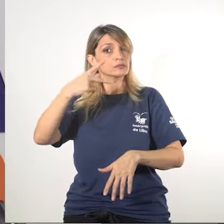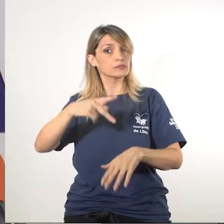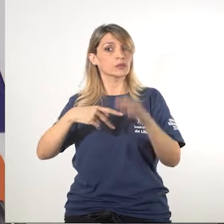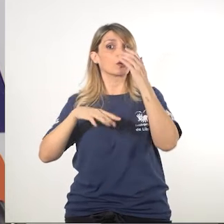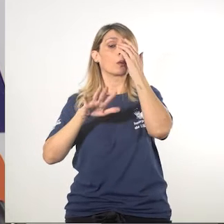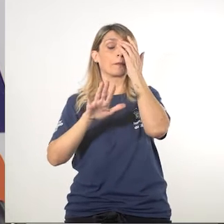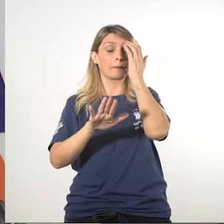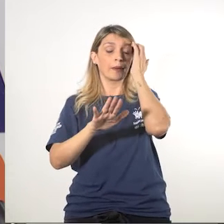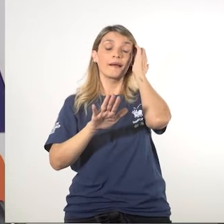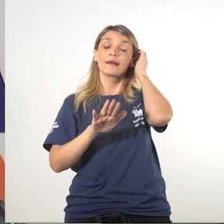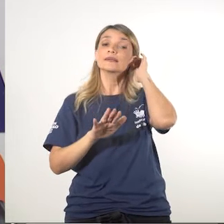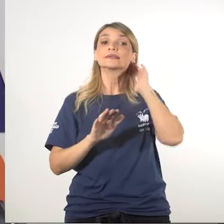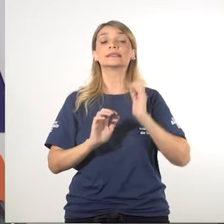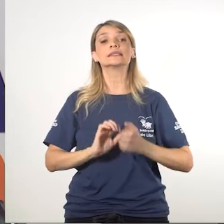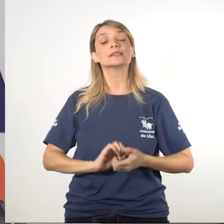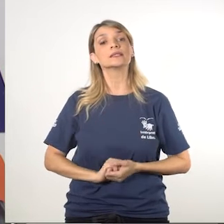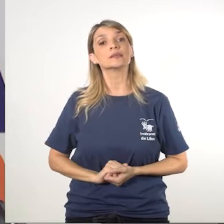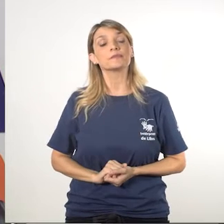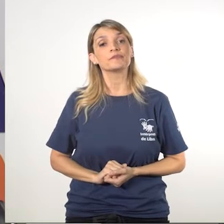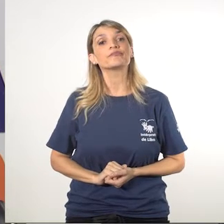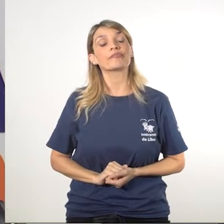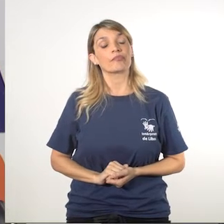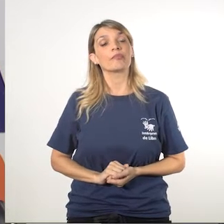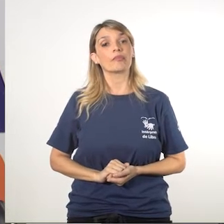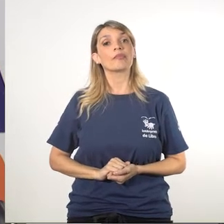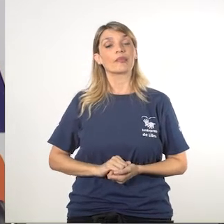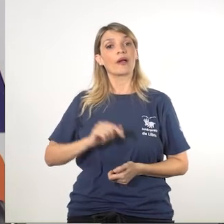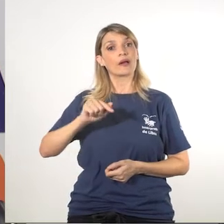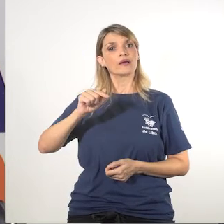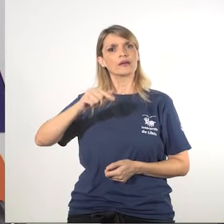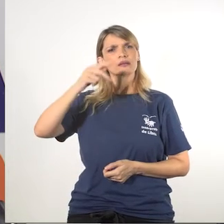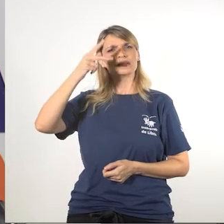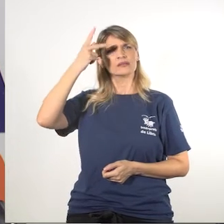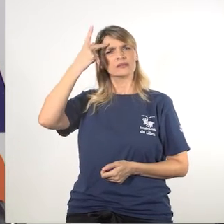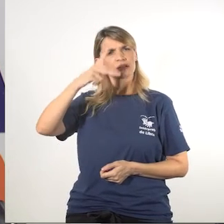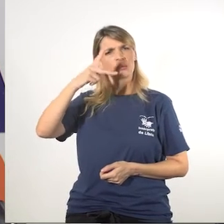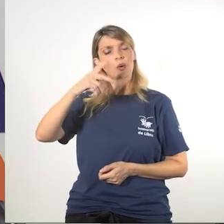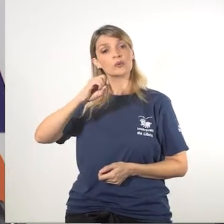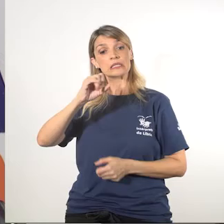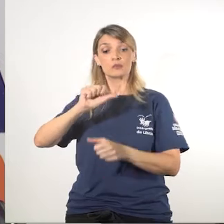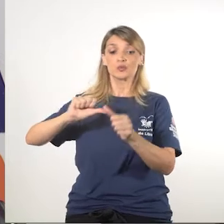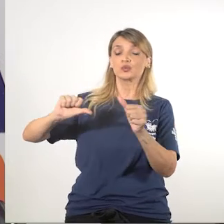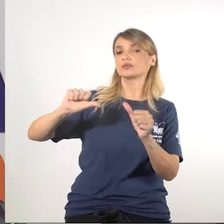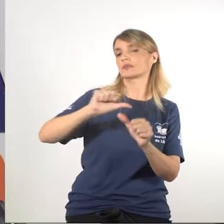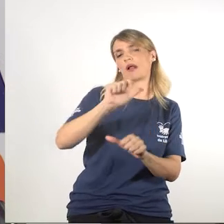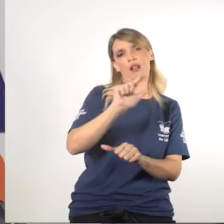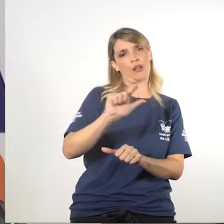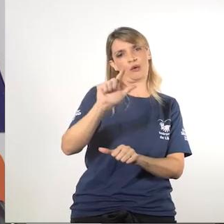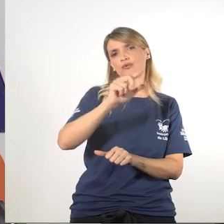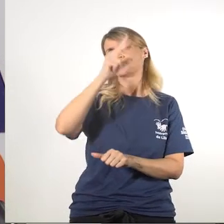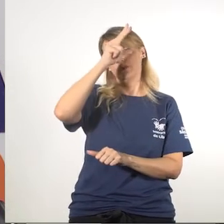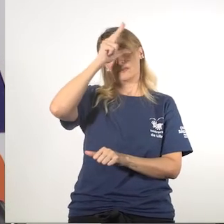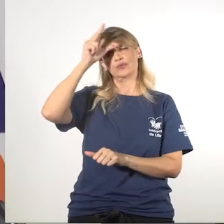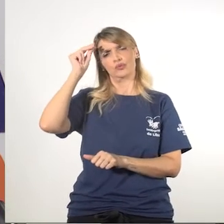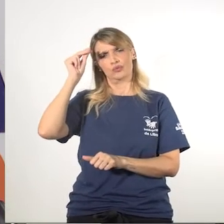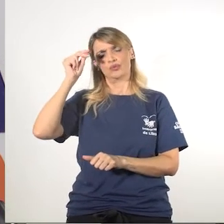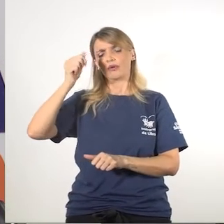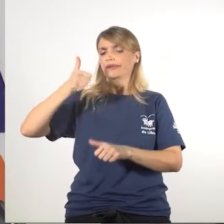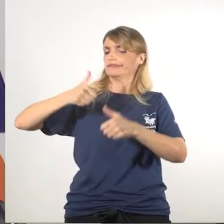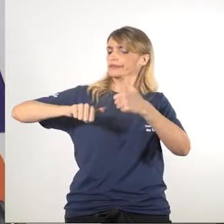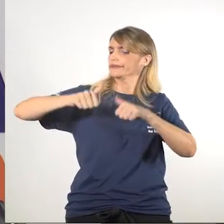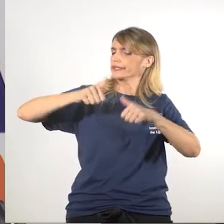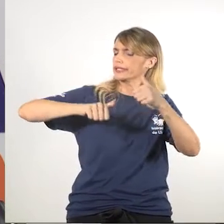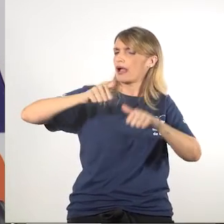mas se o Estado mudar a fase emergencial, é claro que a Prefeitura vai reavaliar